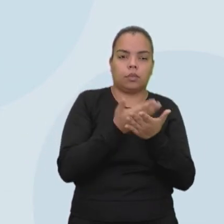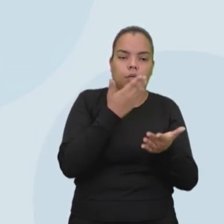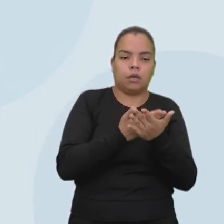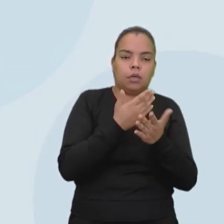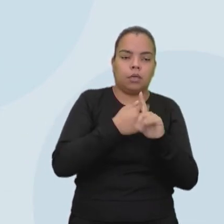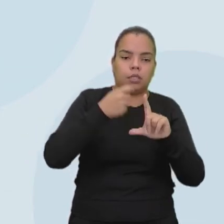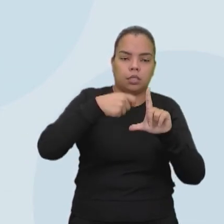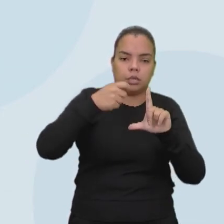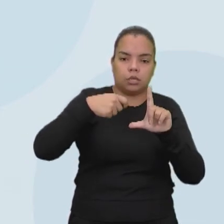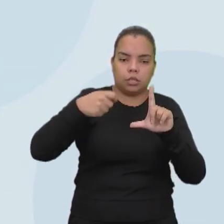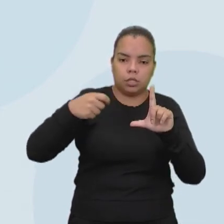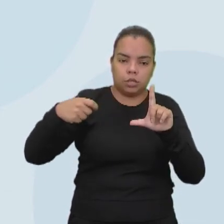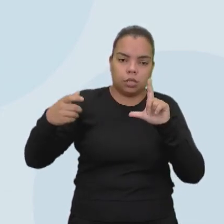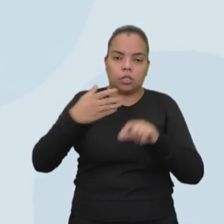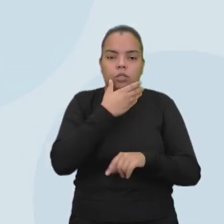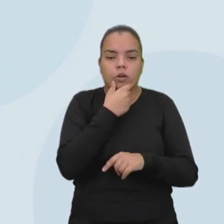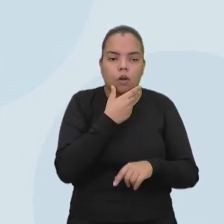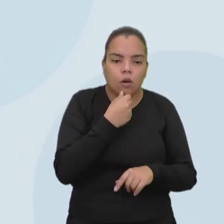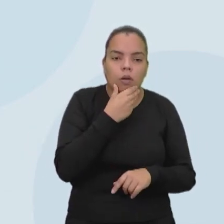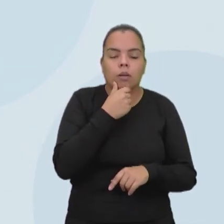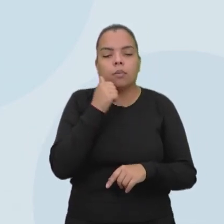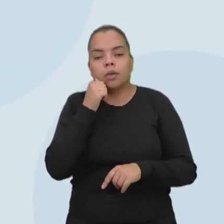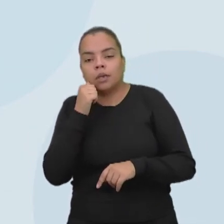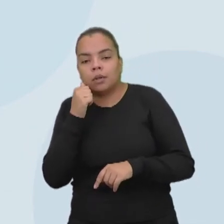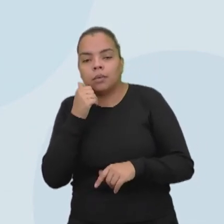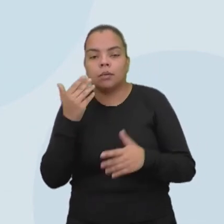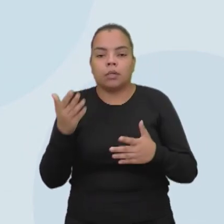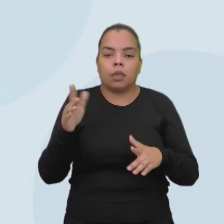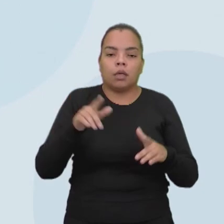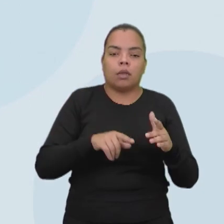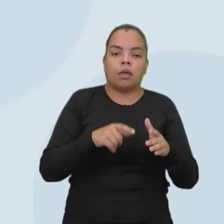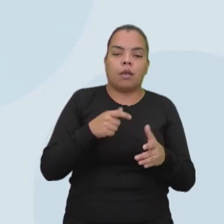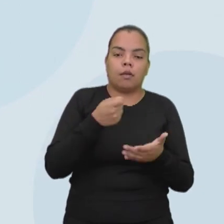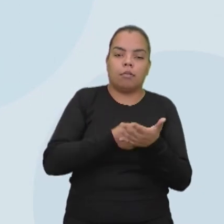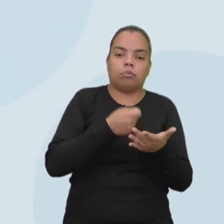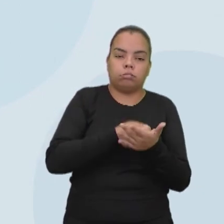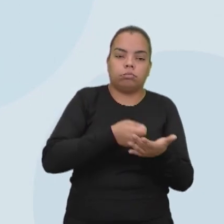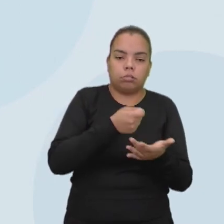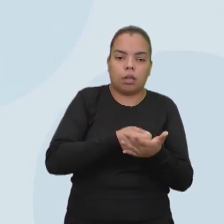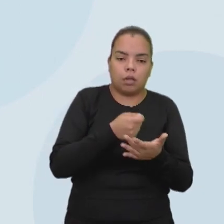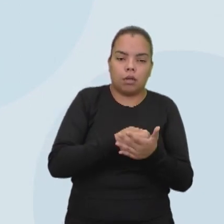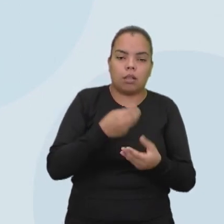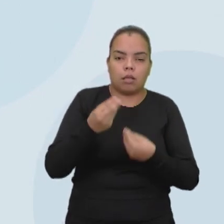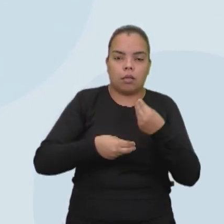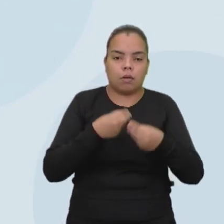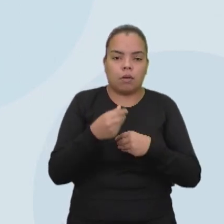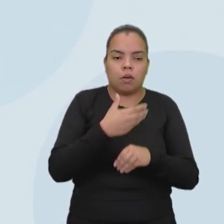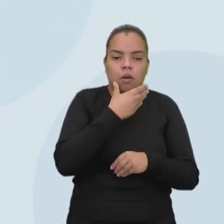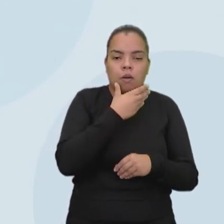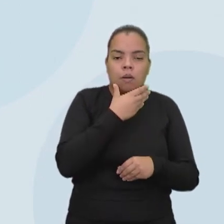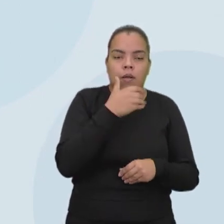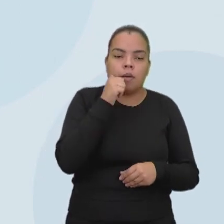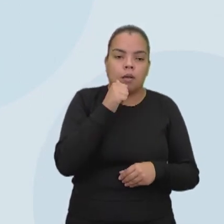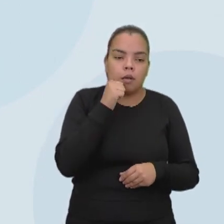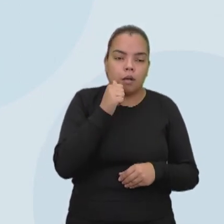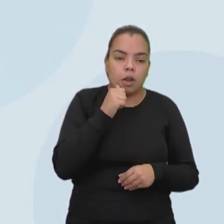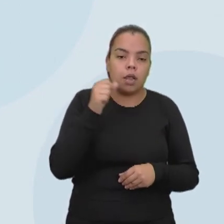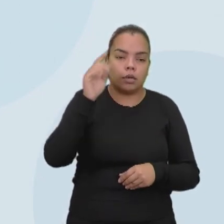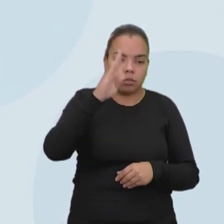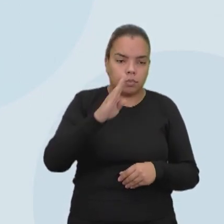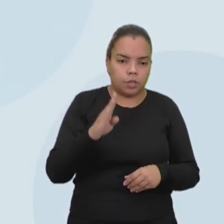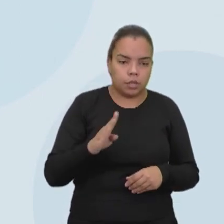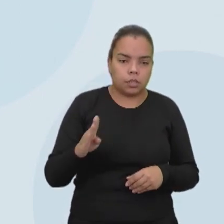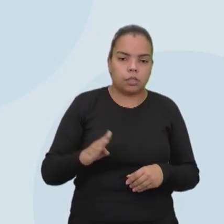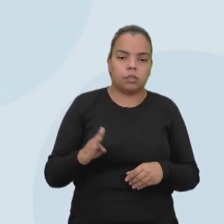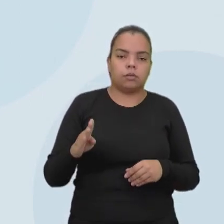Mulheres no Brasil, reforça a importância da produção de indicadores de gênero com duplo objetivo: enriquecer o debate